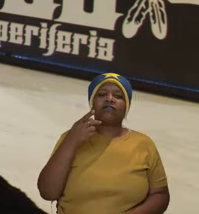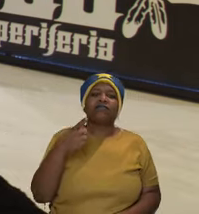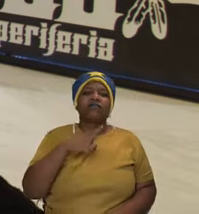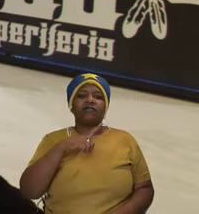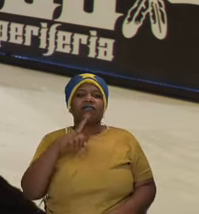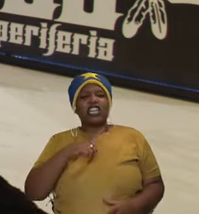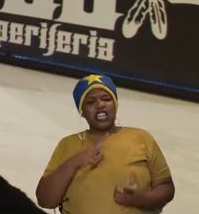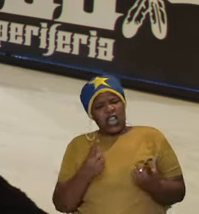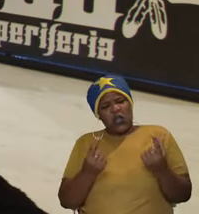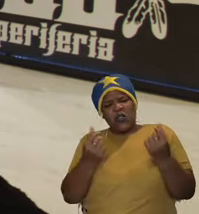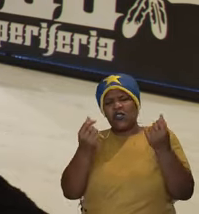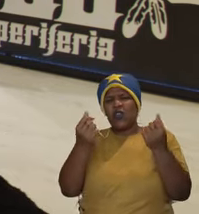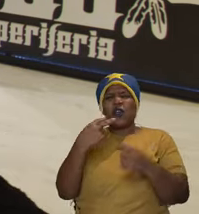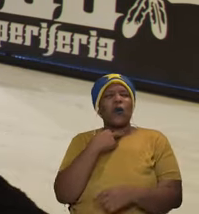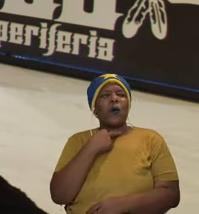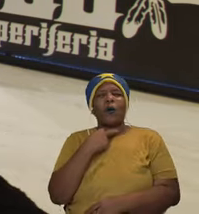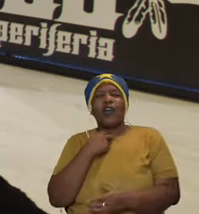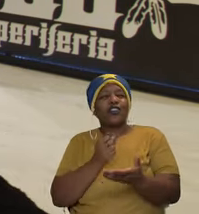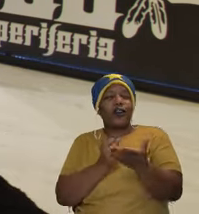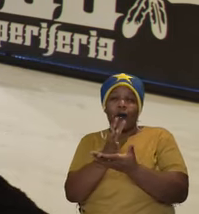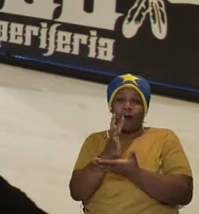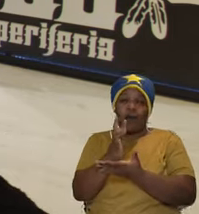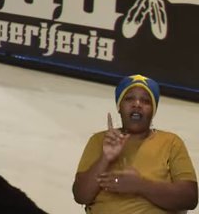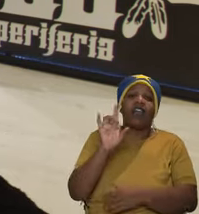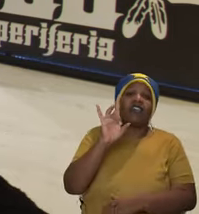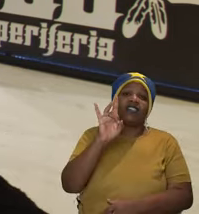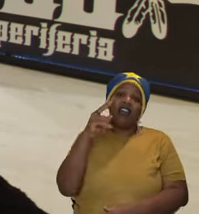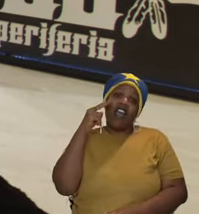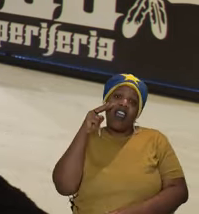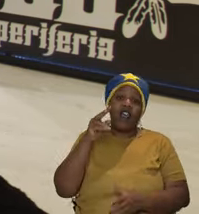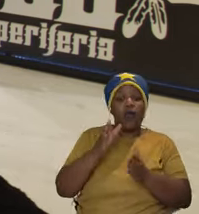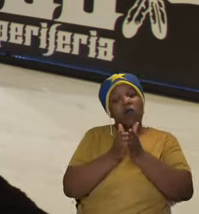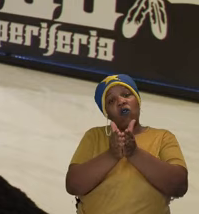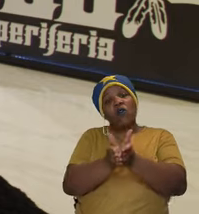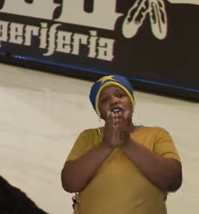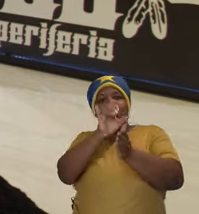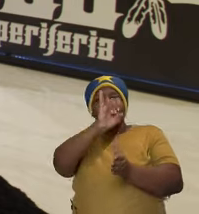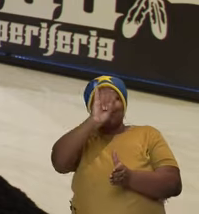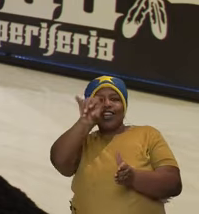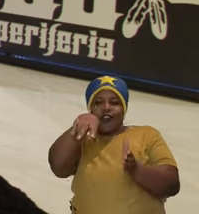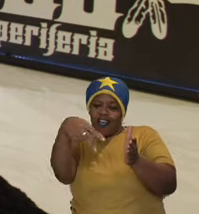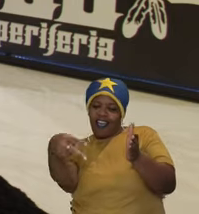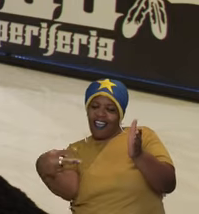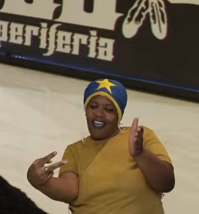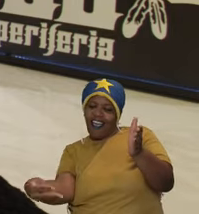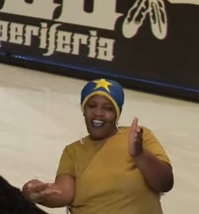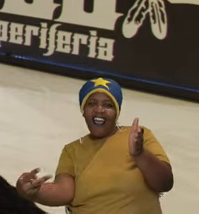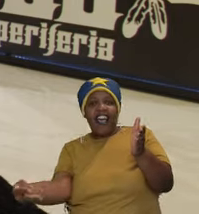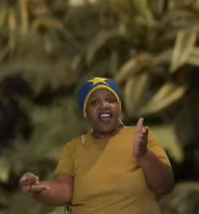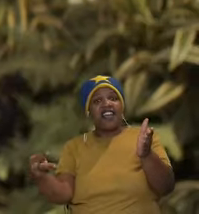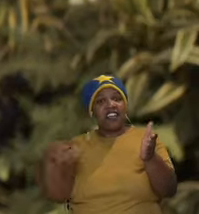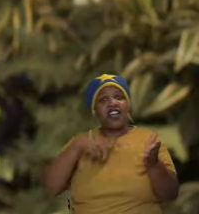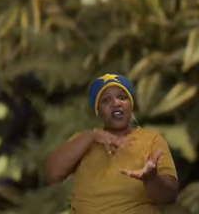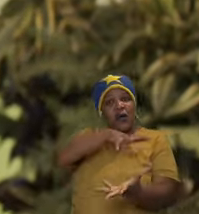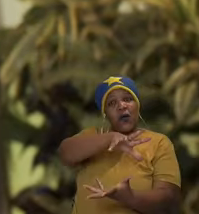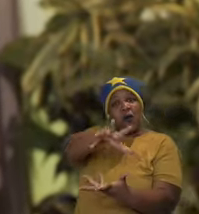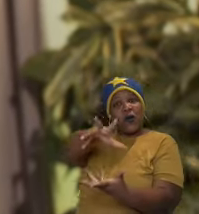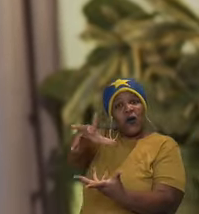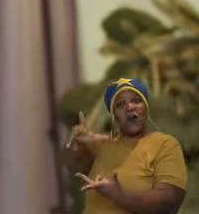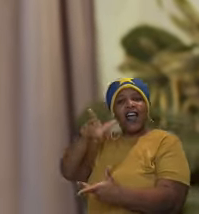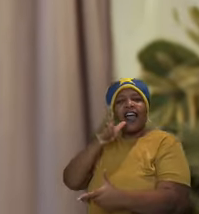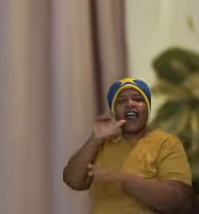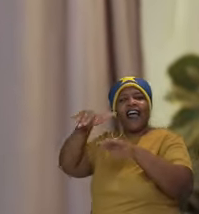tenho que o dinheiro não pode comprar. Só vai ver meu navio quando o seu barco afundar. E meu quintal vai virar praia,